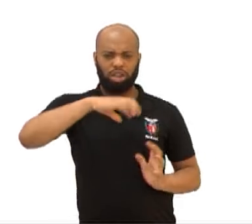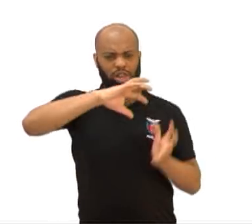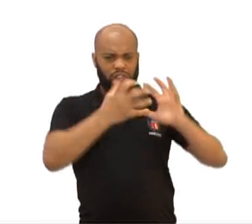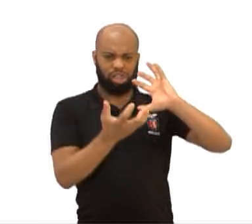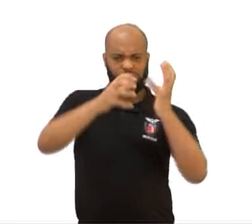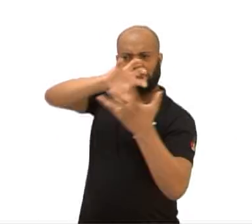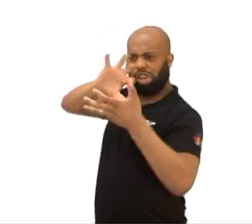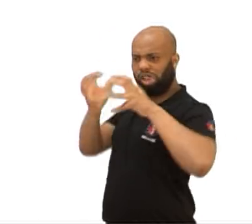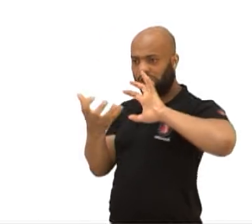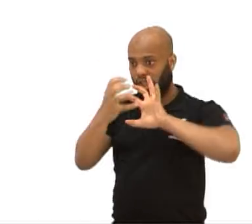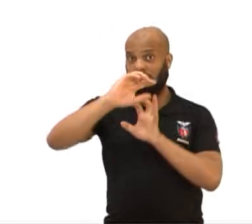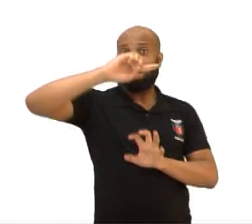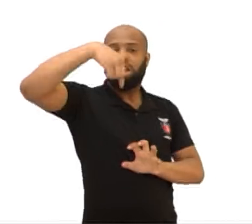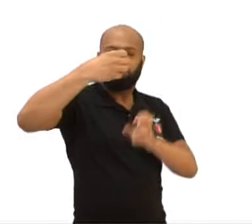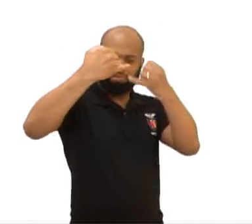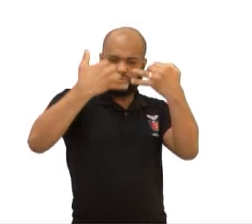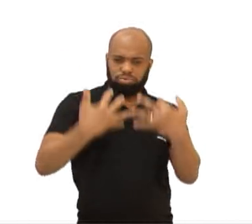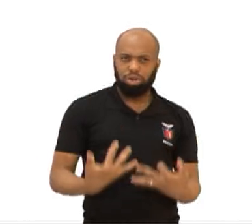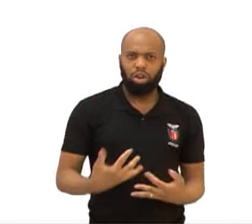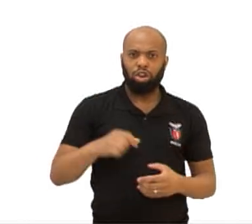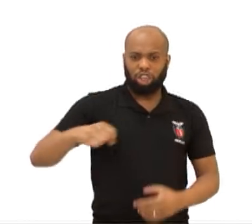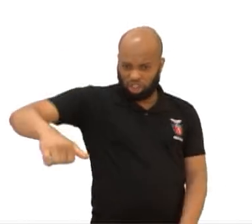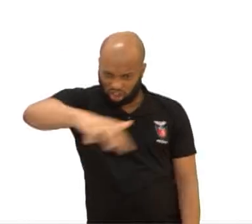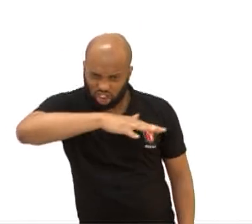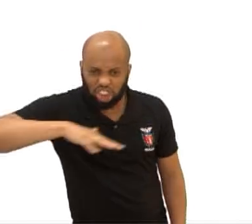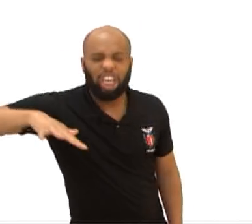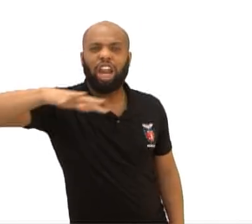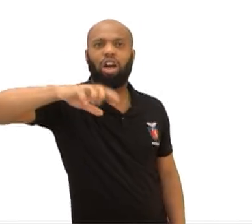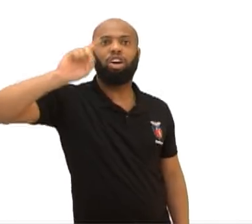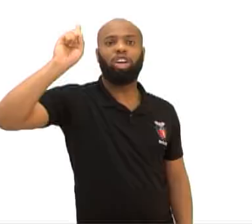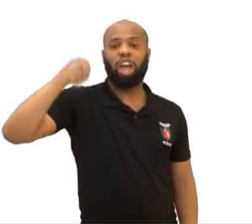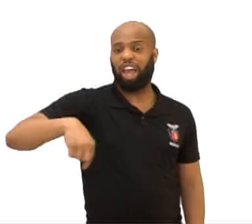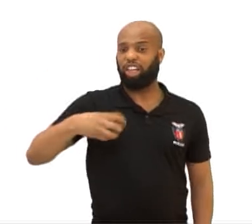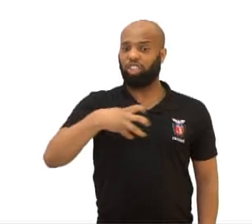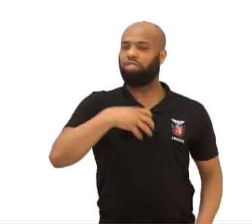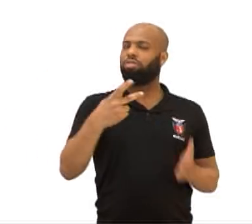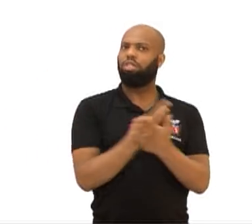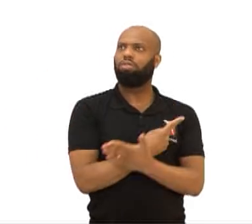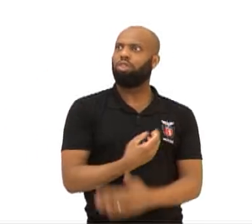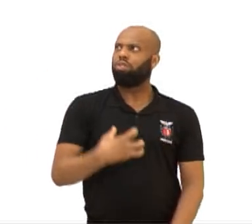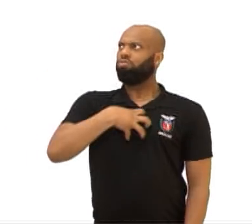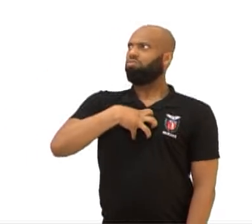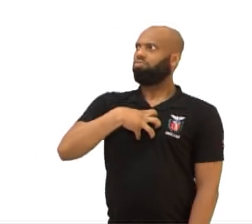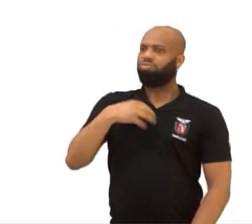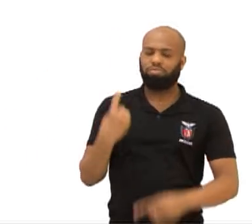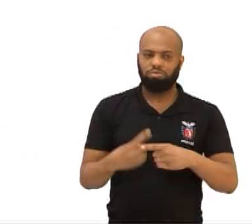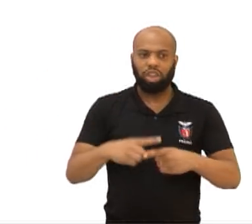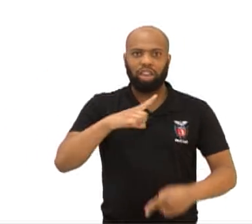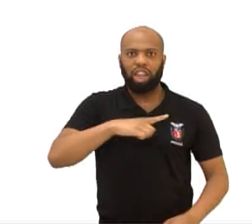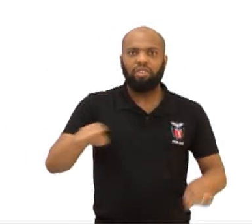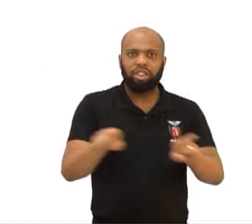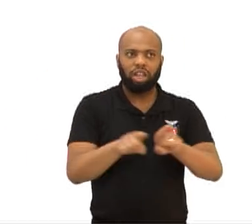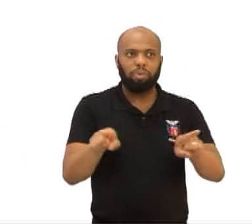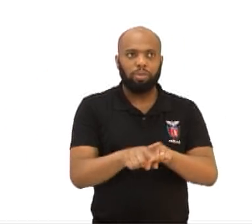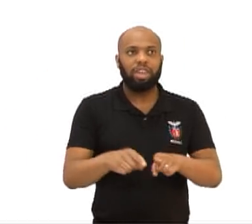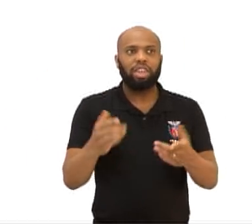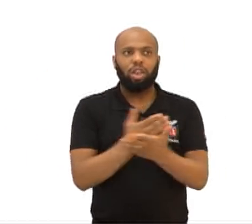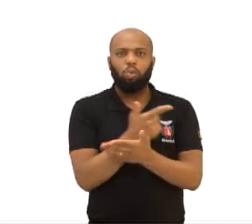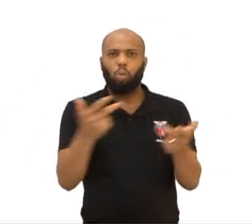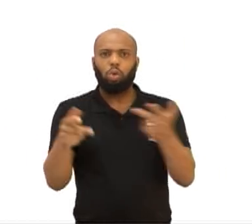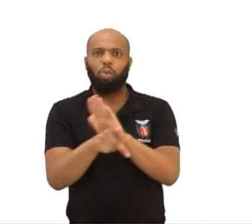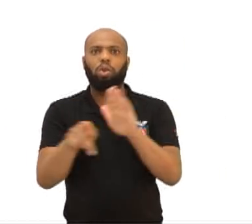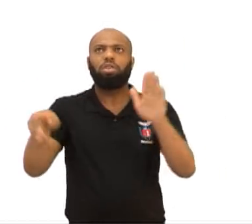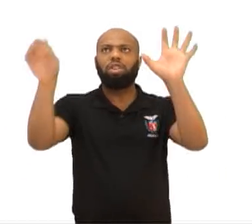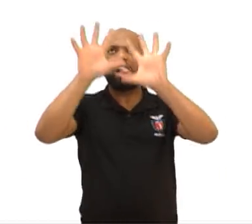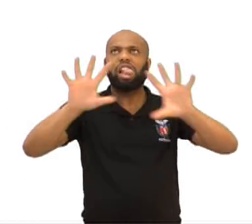me explicaram que a generalização era um erro, e isto me perturbou. Houve uma segunda aberta entre as nuvens